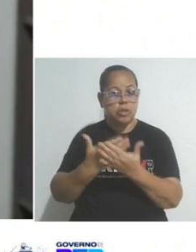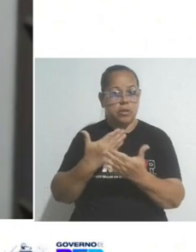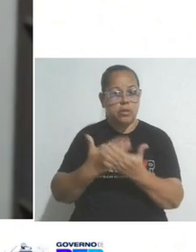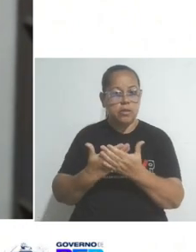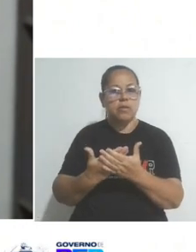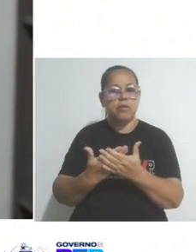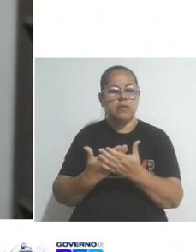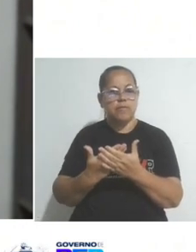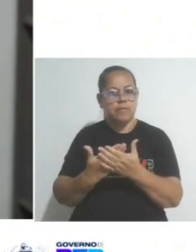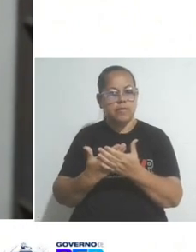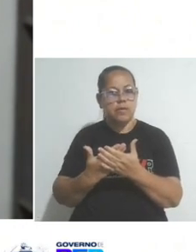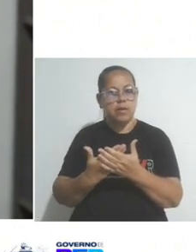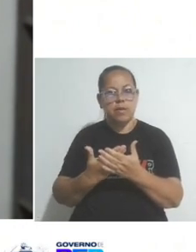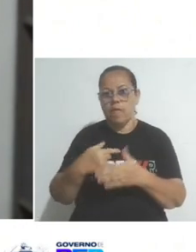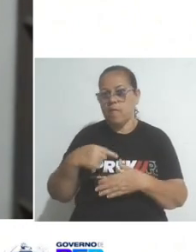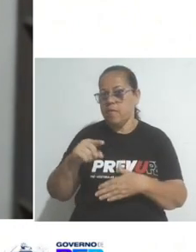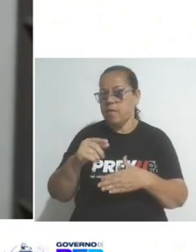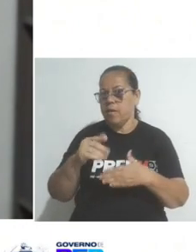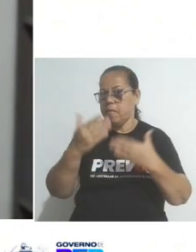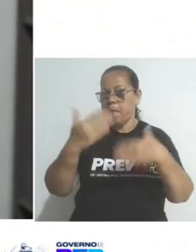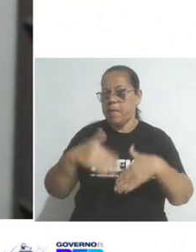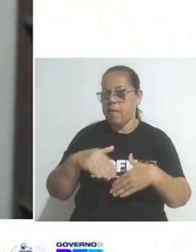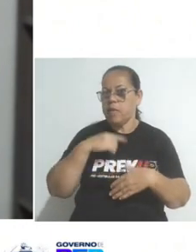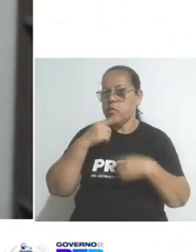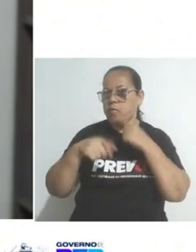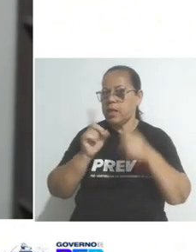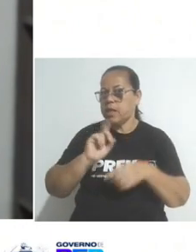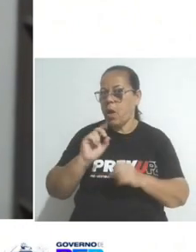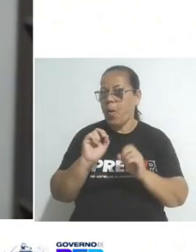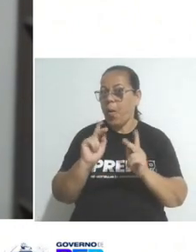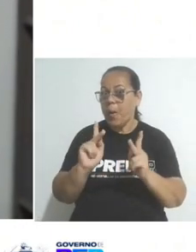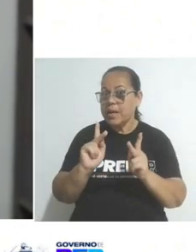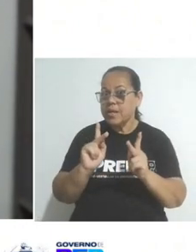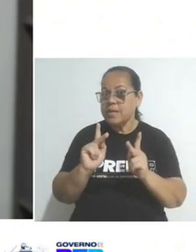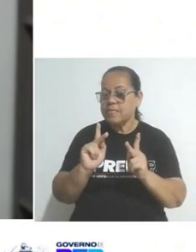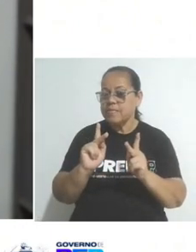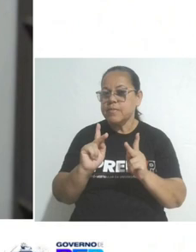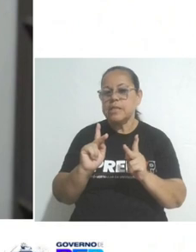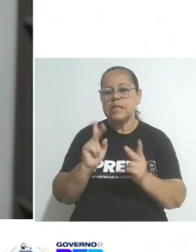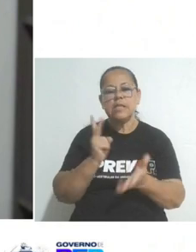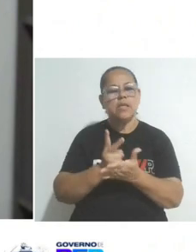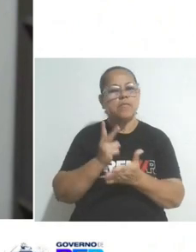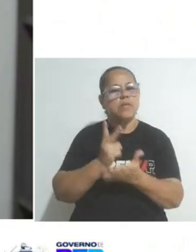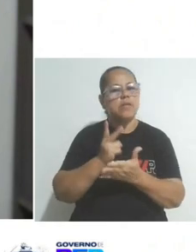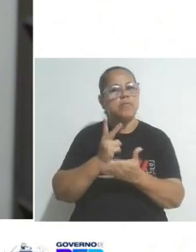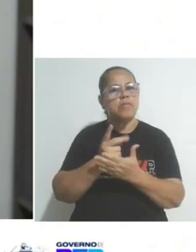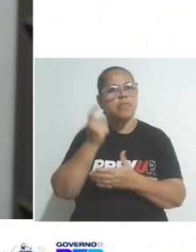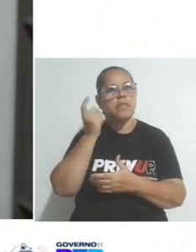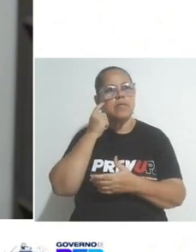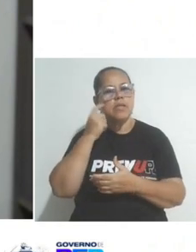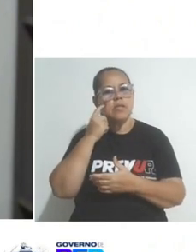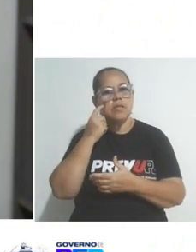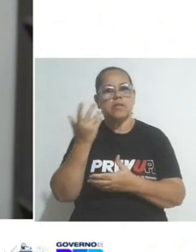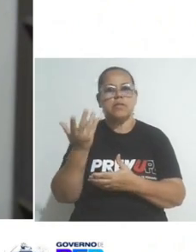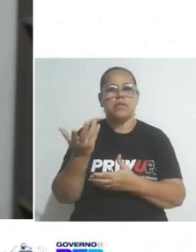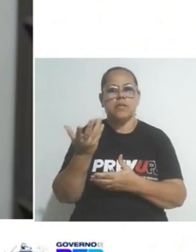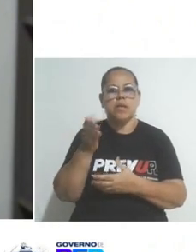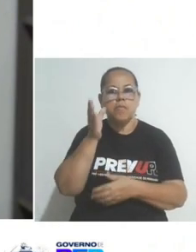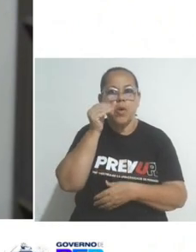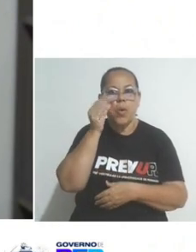vamos levar essas dúvidas lá para a nossa prova ok a ideia aqui é sempre fomentar mais